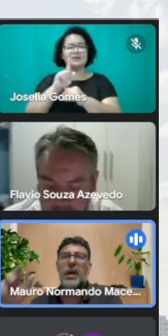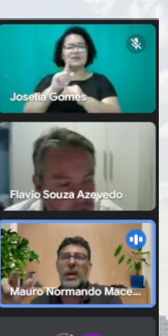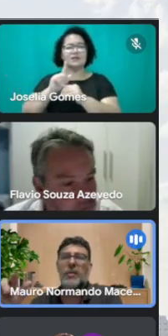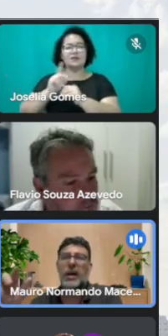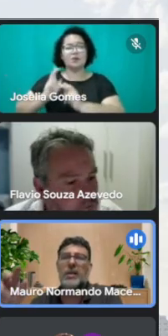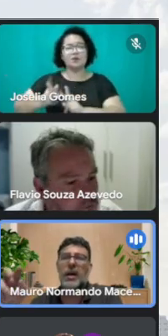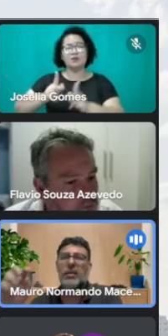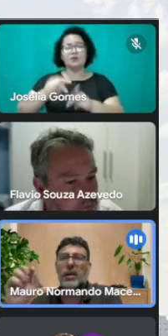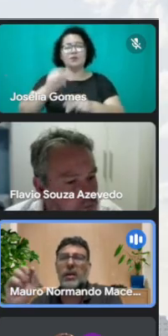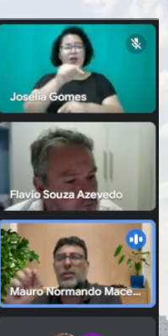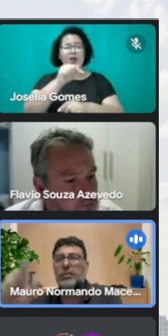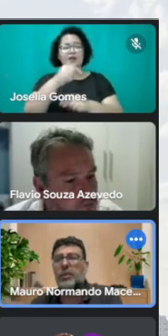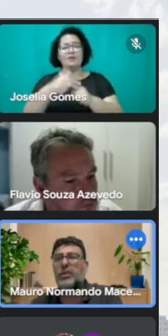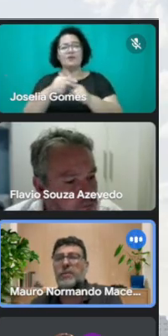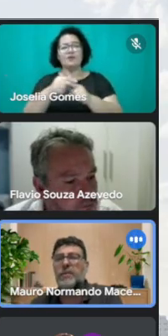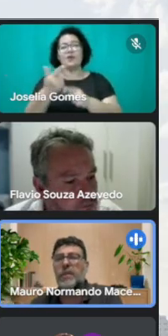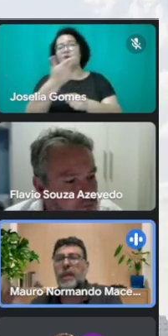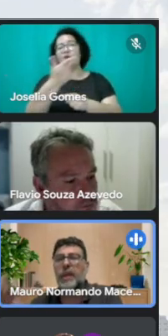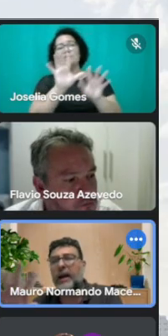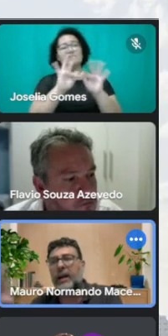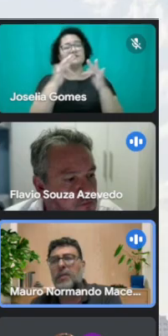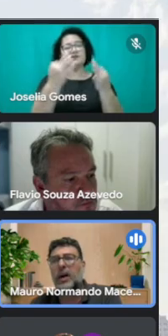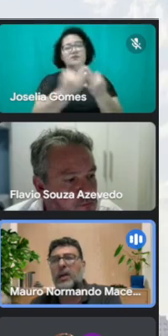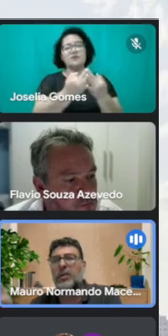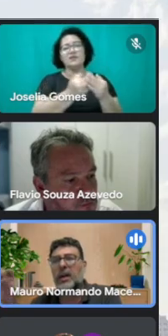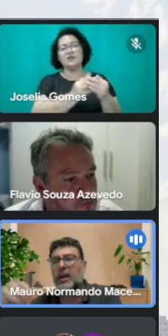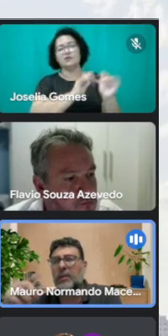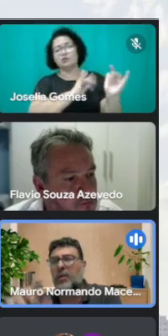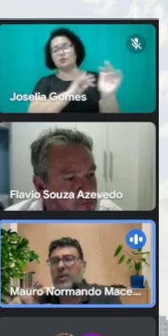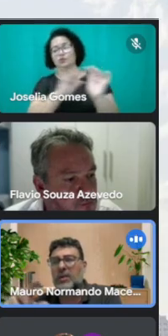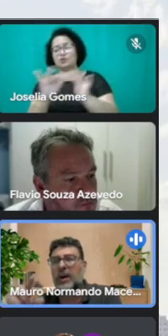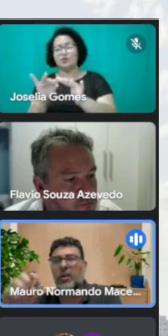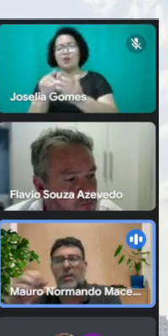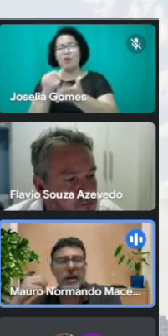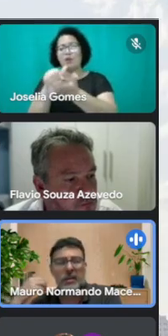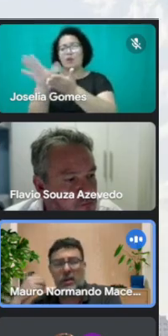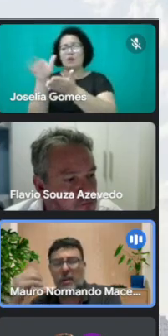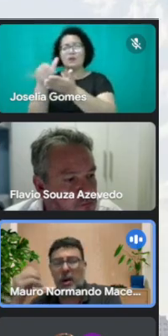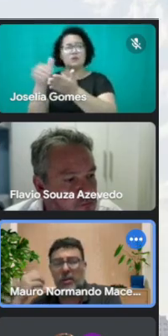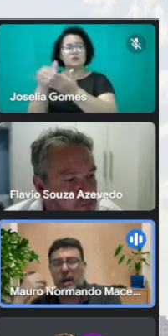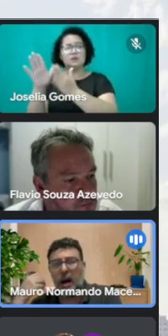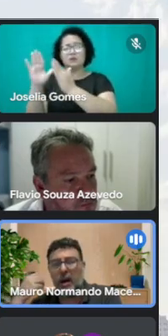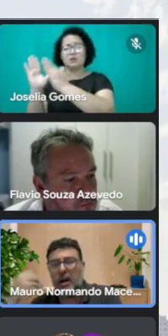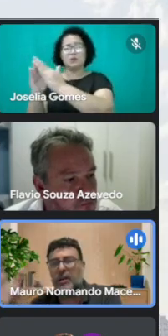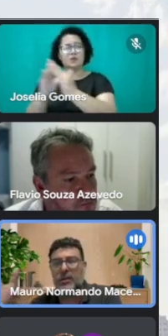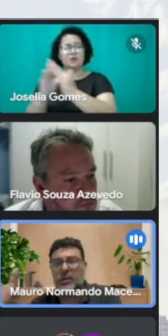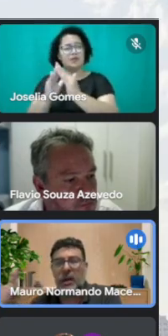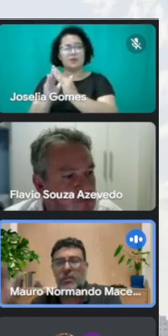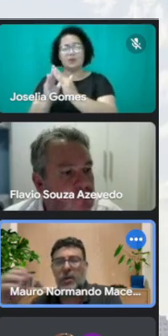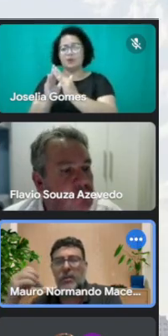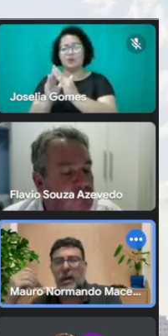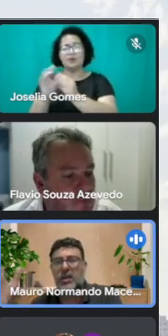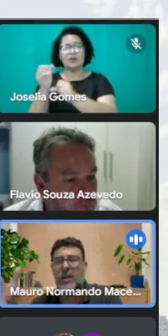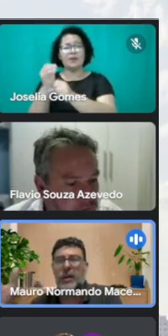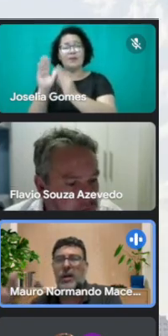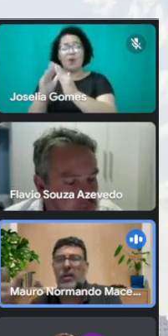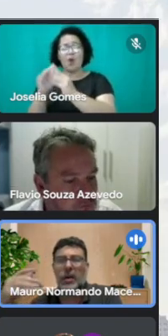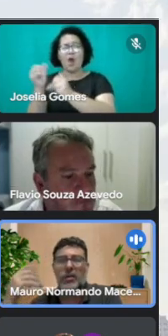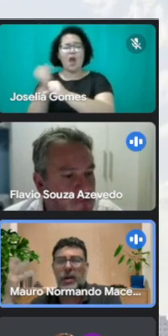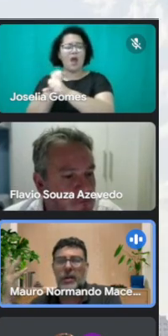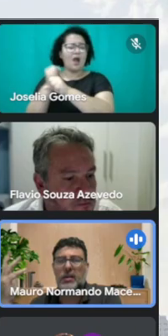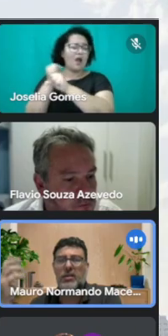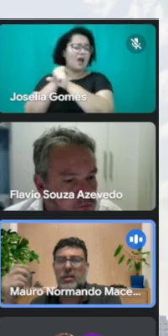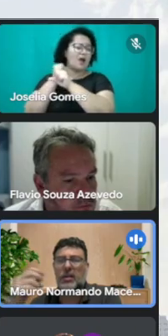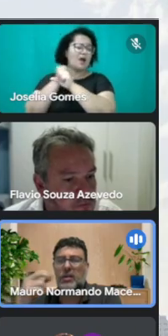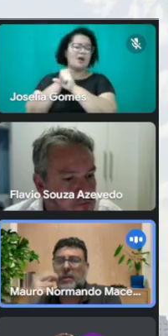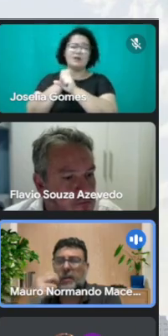outras famílias de renda mais alta que expulsam aqueles moradores ali, como você falou, que moram aí há anos, muito mais tempo até